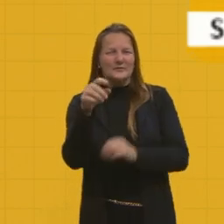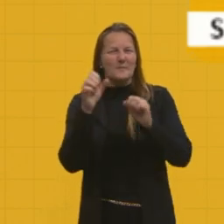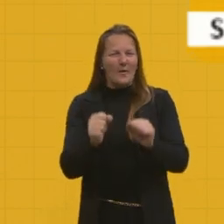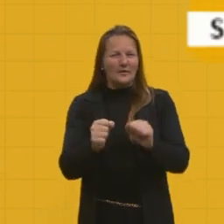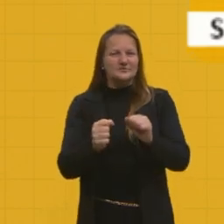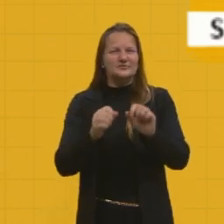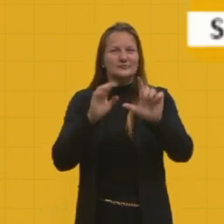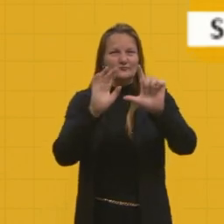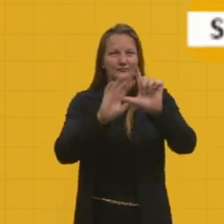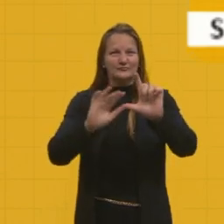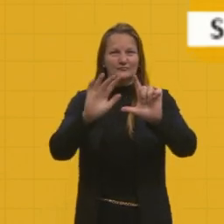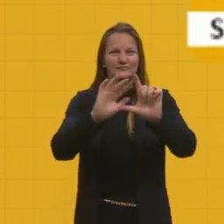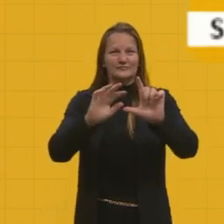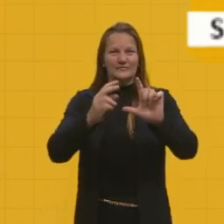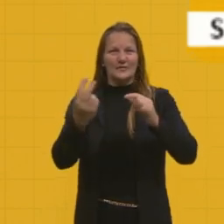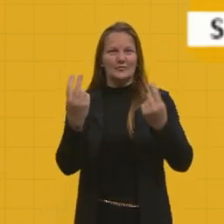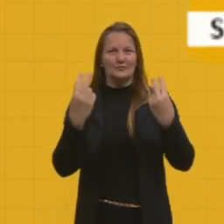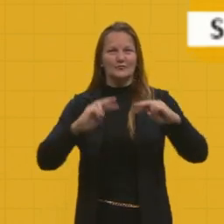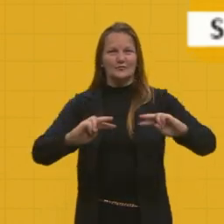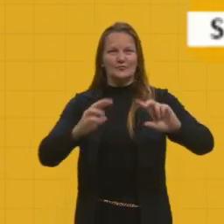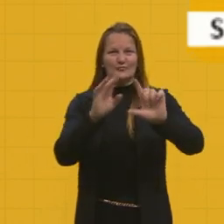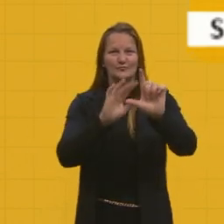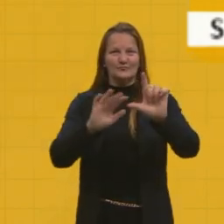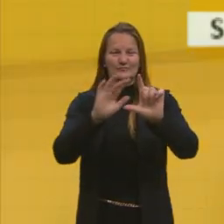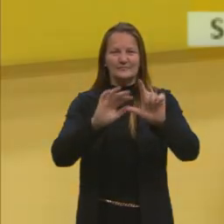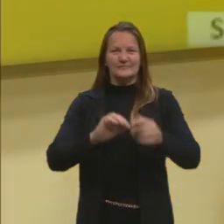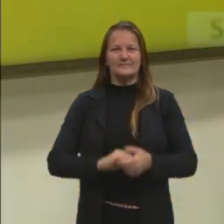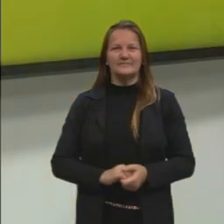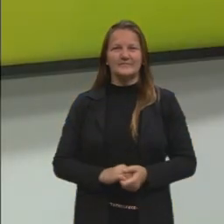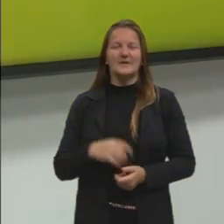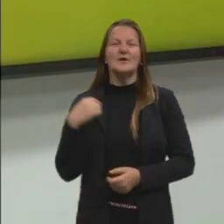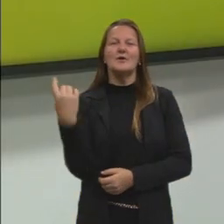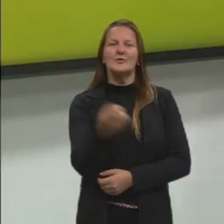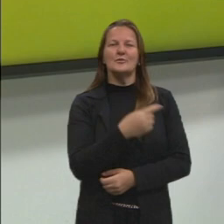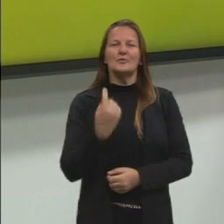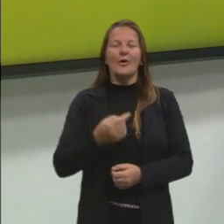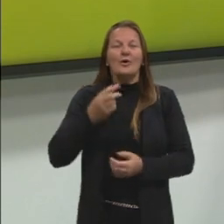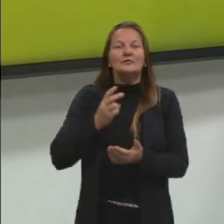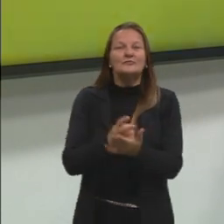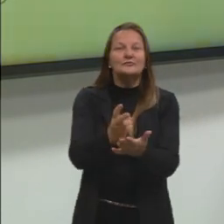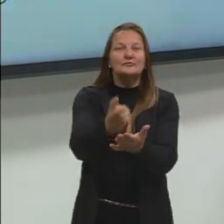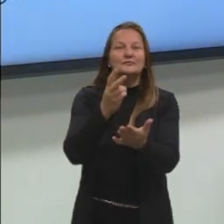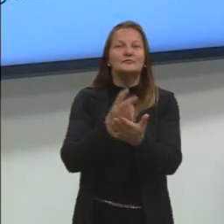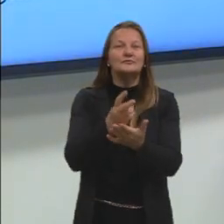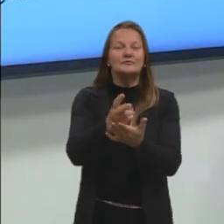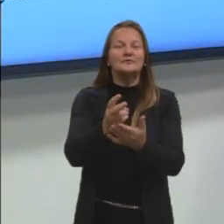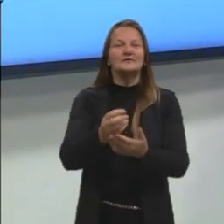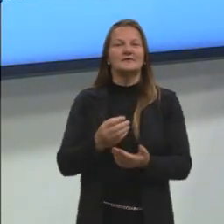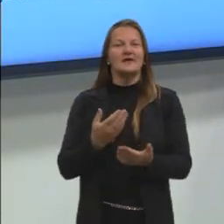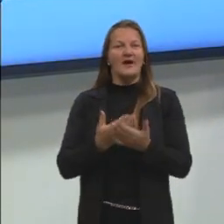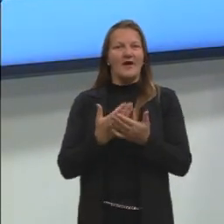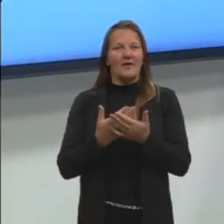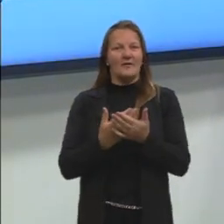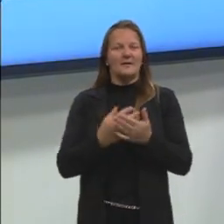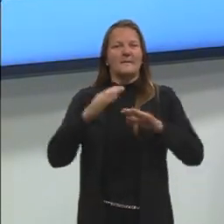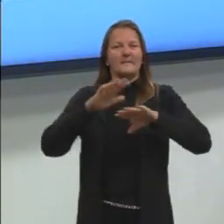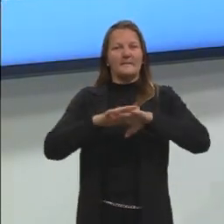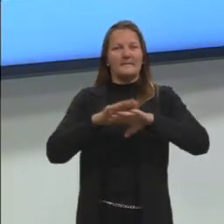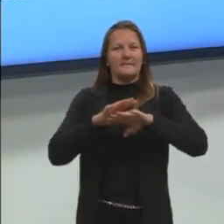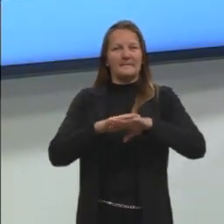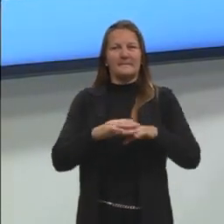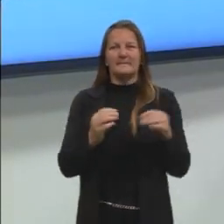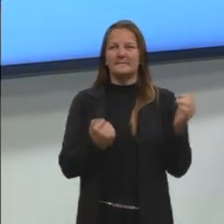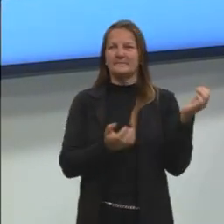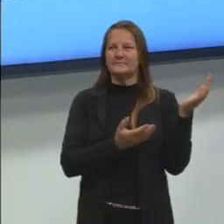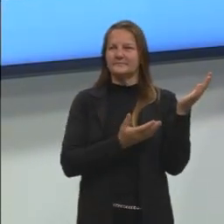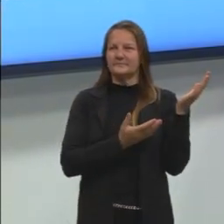acessar o link aí o QR Code nós vamos hoje dar continuidade nas nossas aulas de matemática aqui